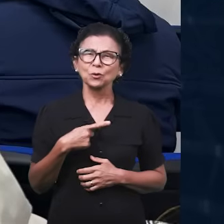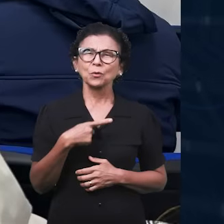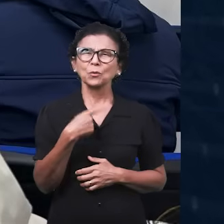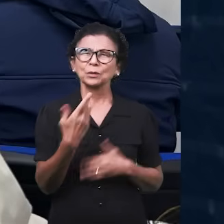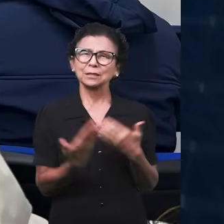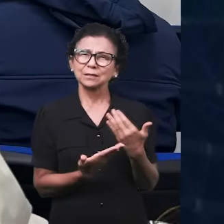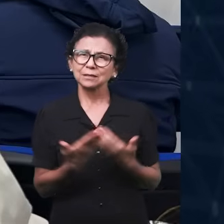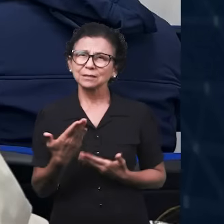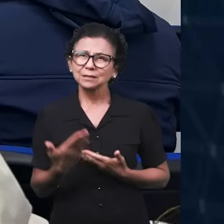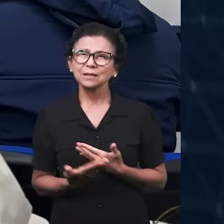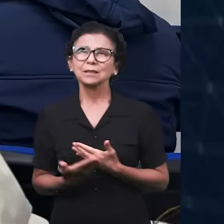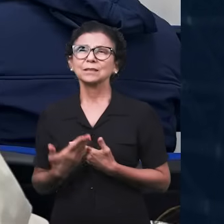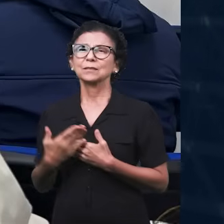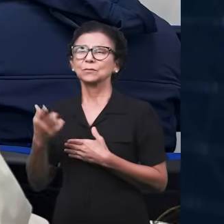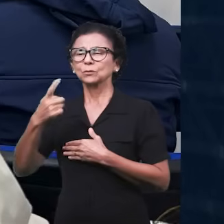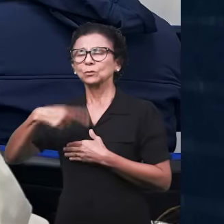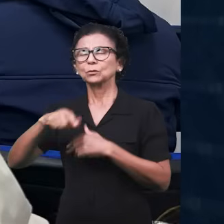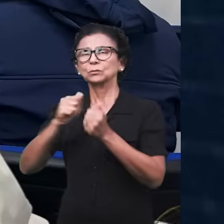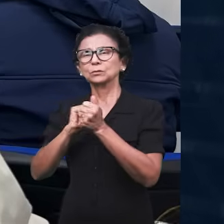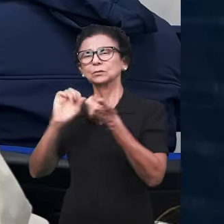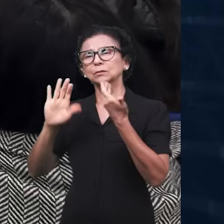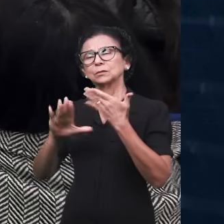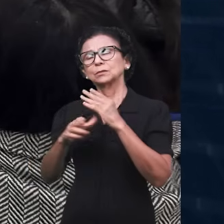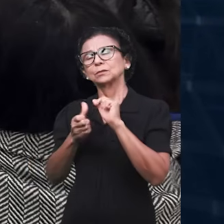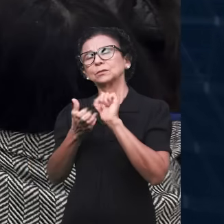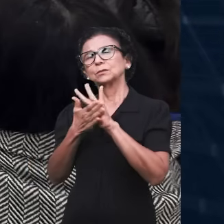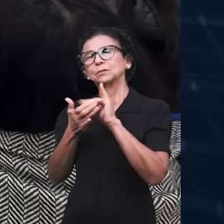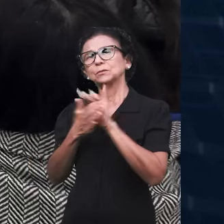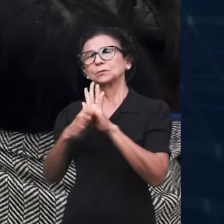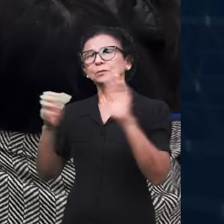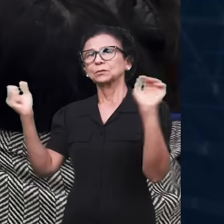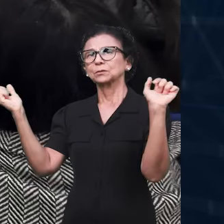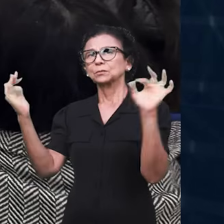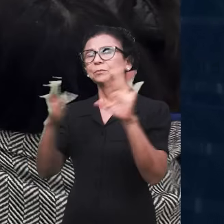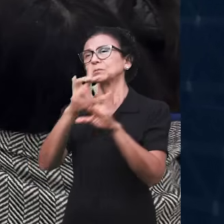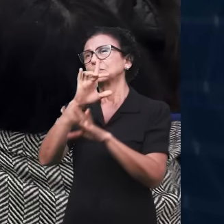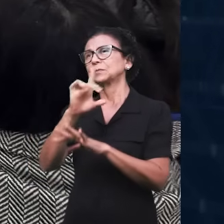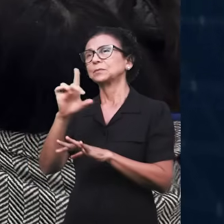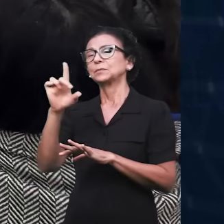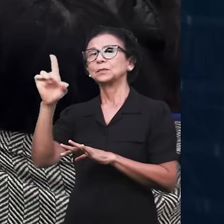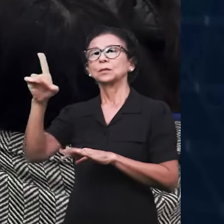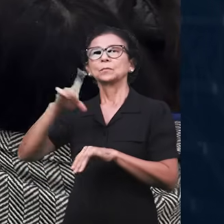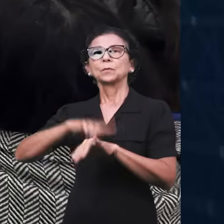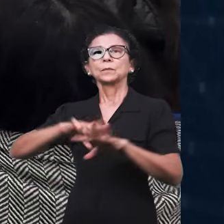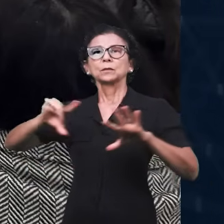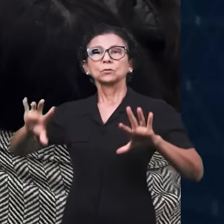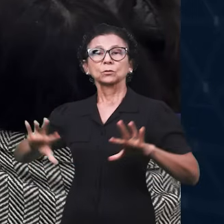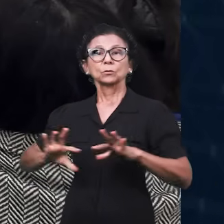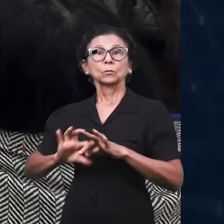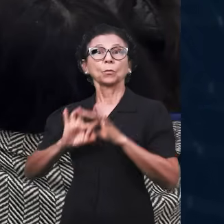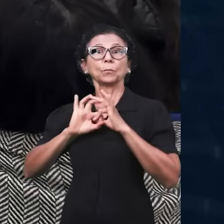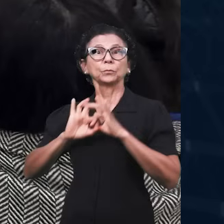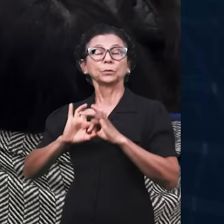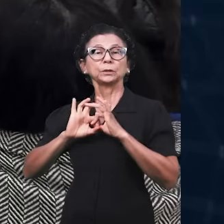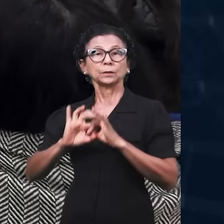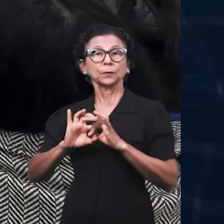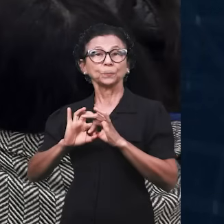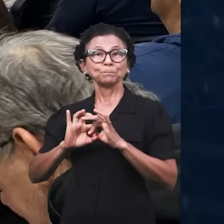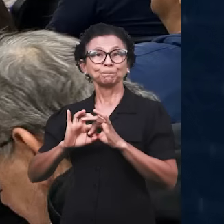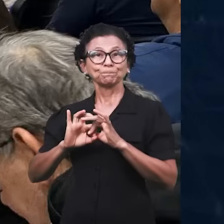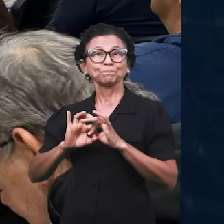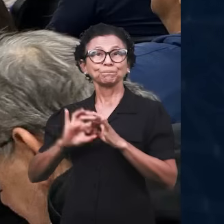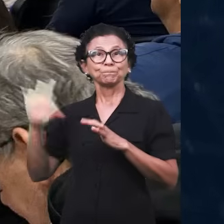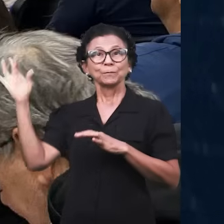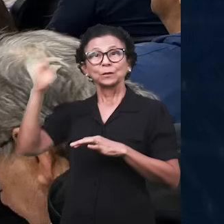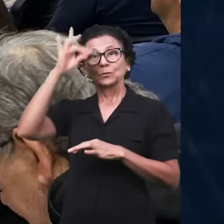culto, cantando louvores e glorificando ao Senhor. Foi um momento de comunhão marcado pelo Espírito Santo e pela alegria de servir a Deus